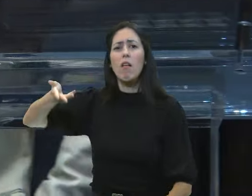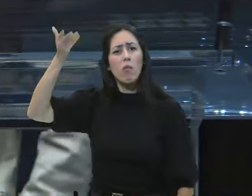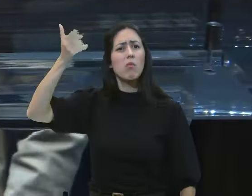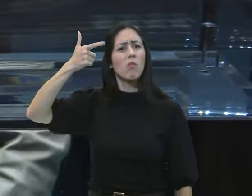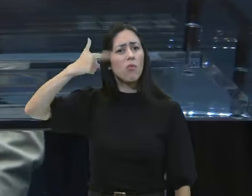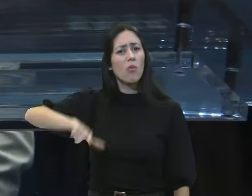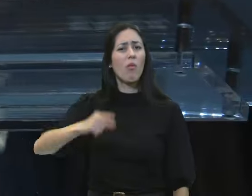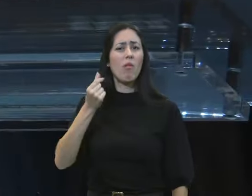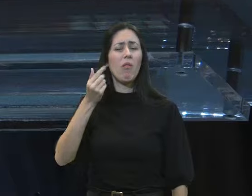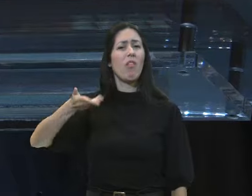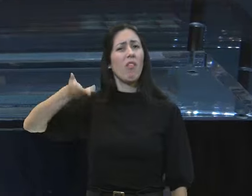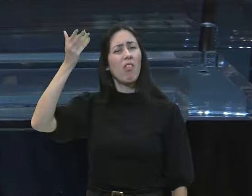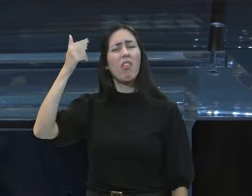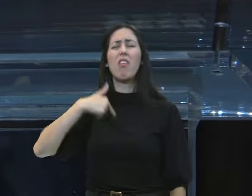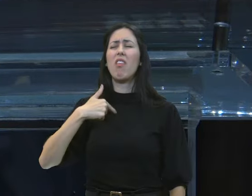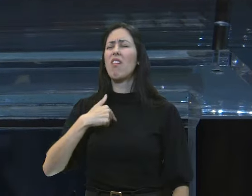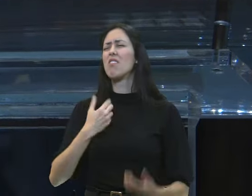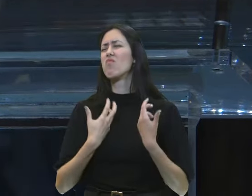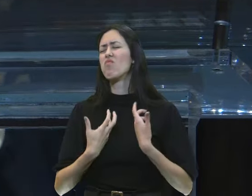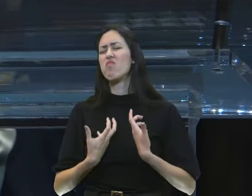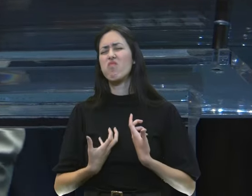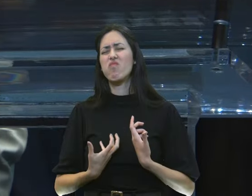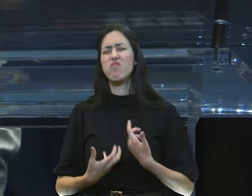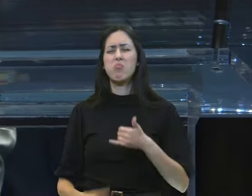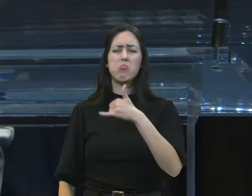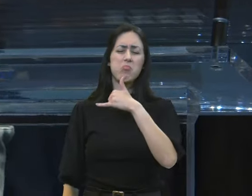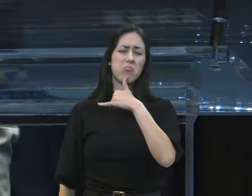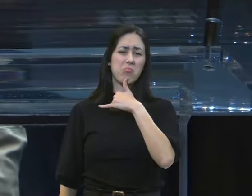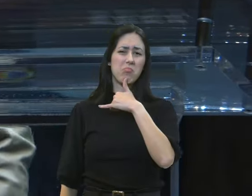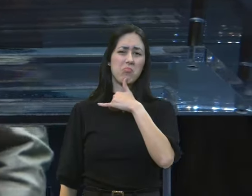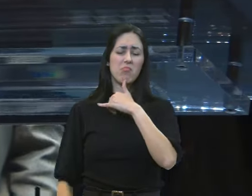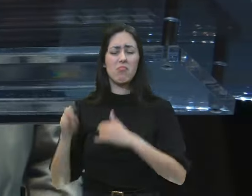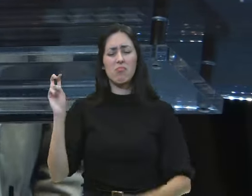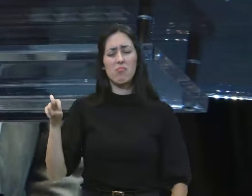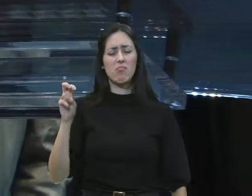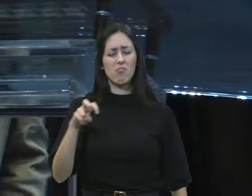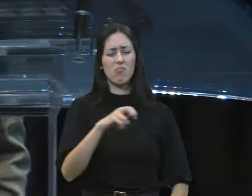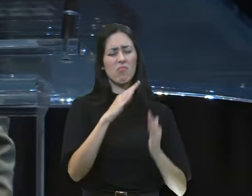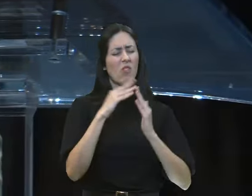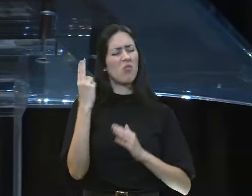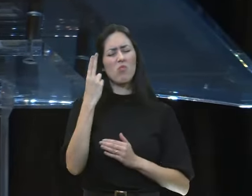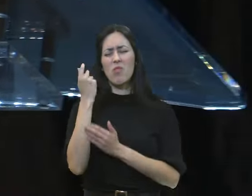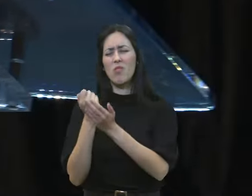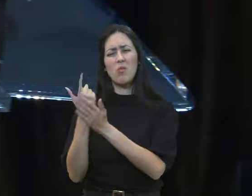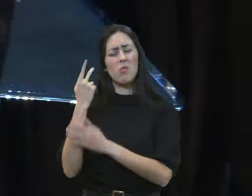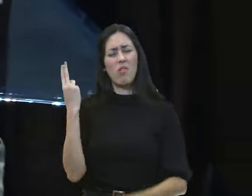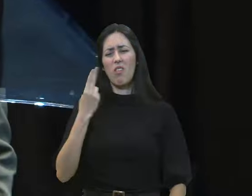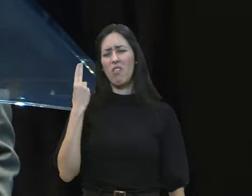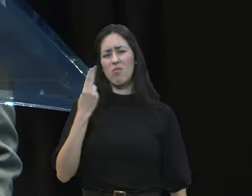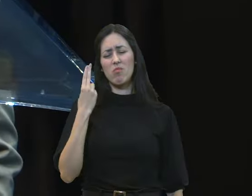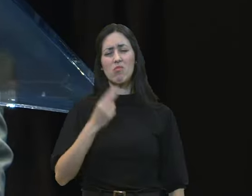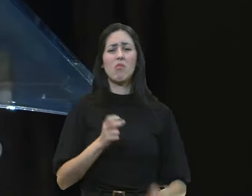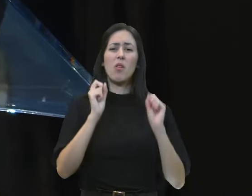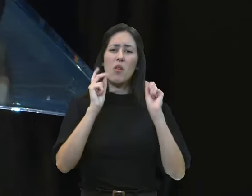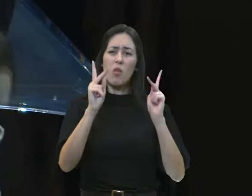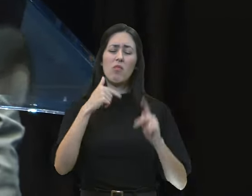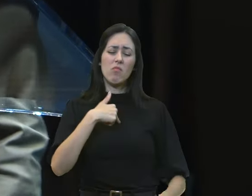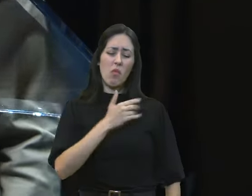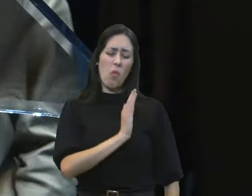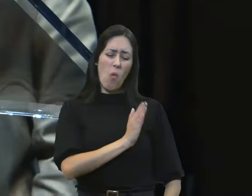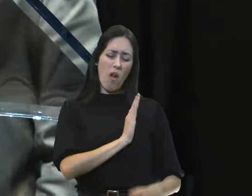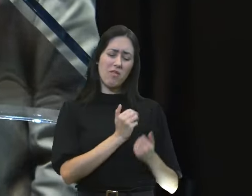preço. Voltei todo desanimado, né, para casa, falei, não vai dar. E aí, finalmente, eu abri meu coração e falei com